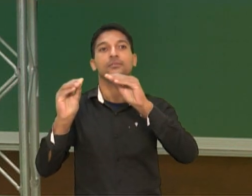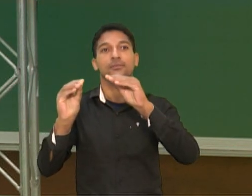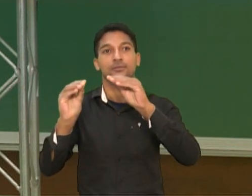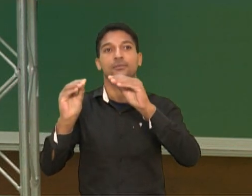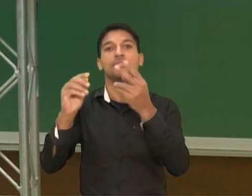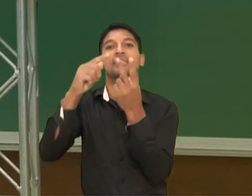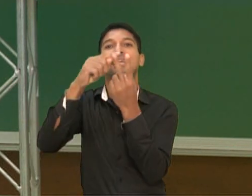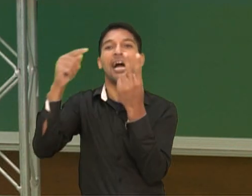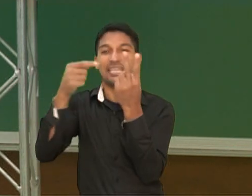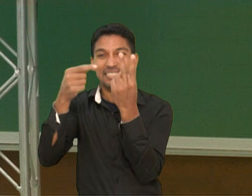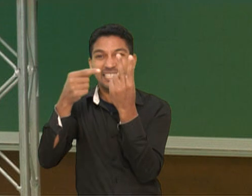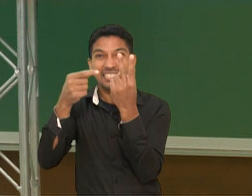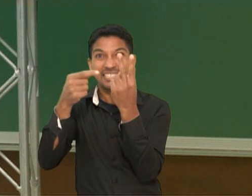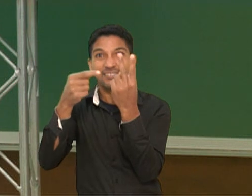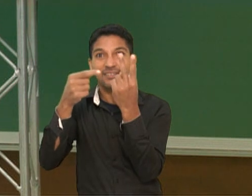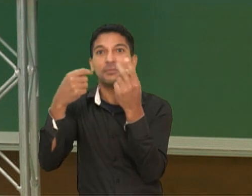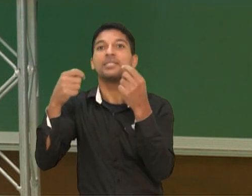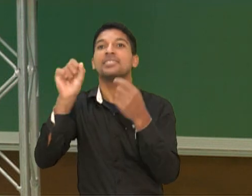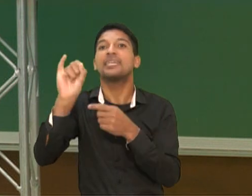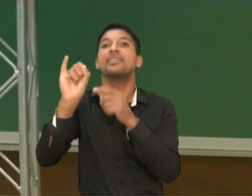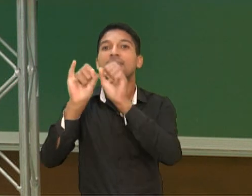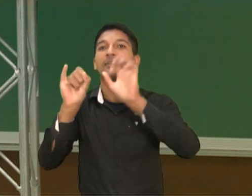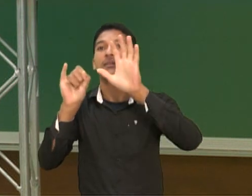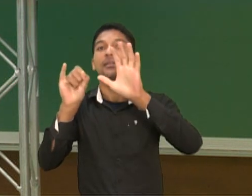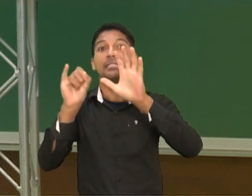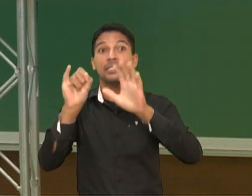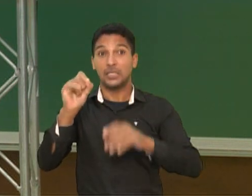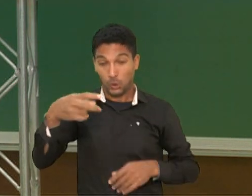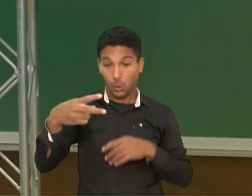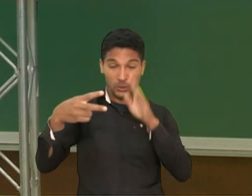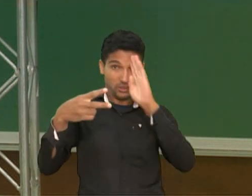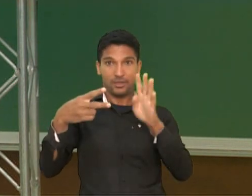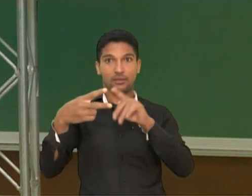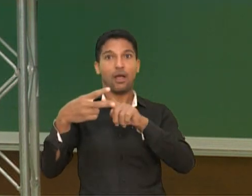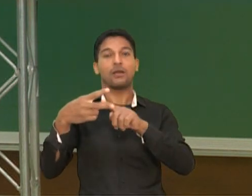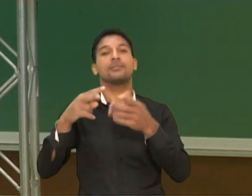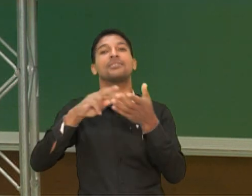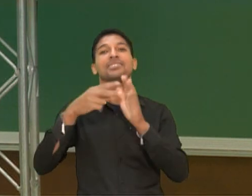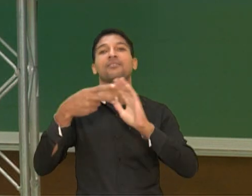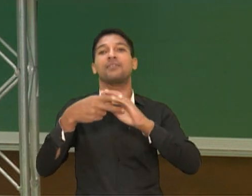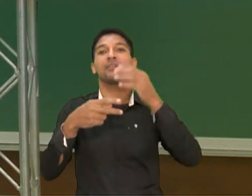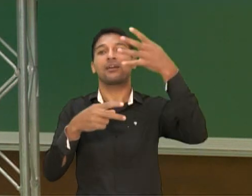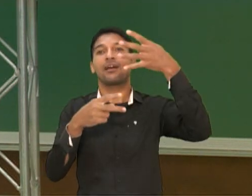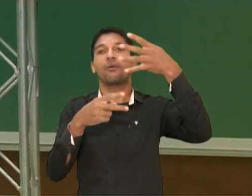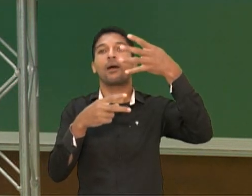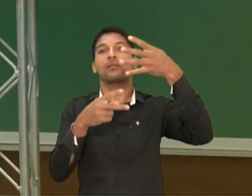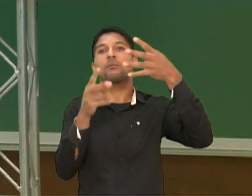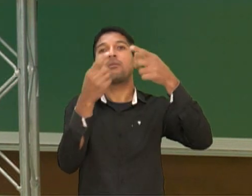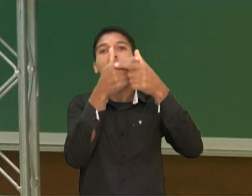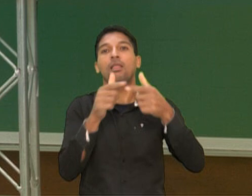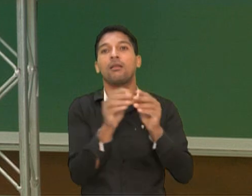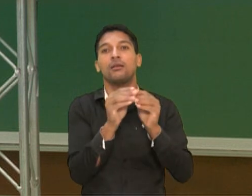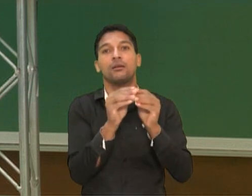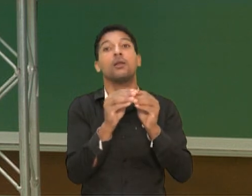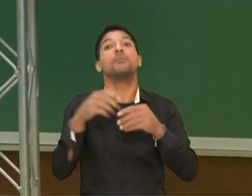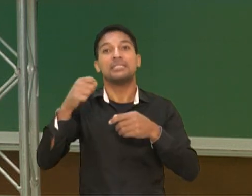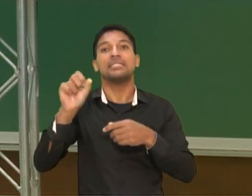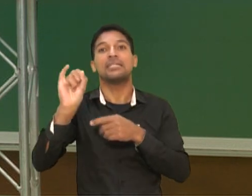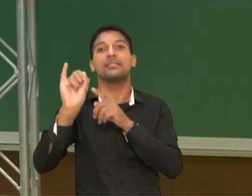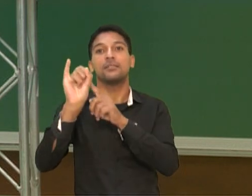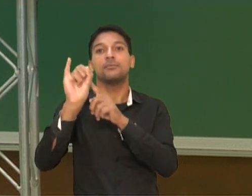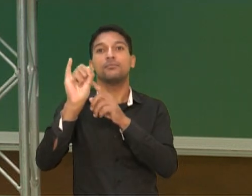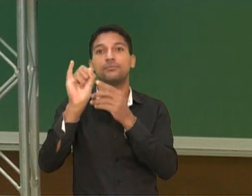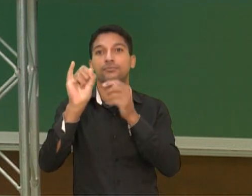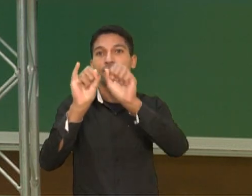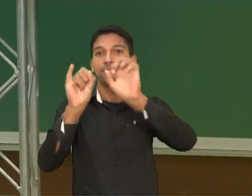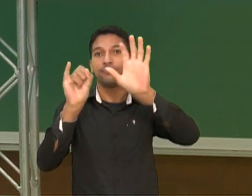Se você deixar só 2, aí era raiz quadrada de 4. Então, e tudo isso dividido por 2, tá? Aqui